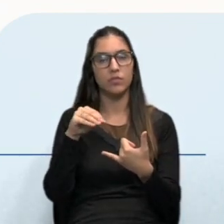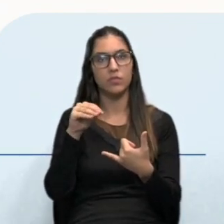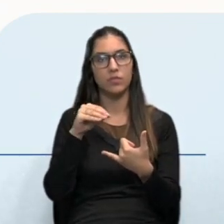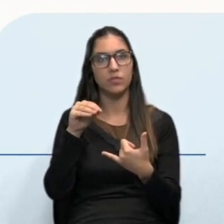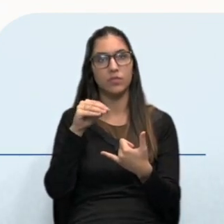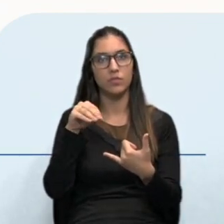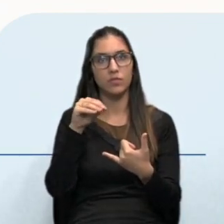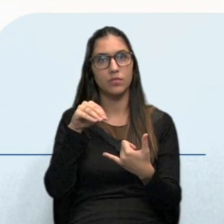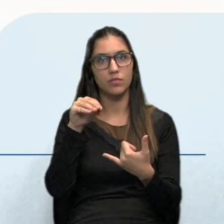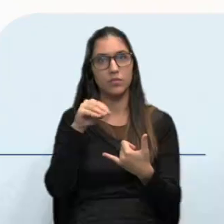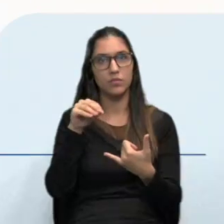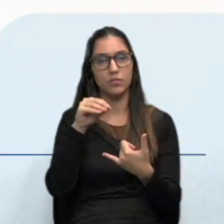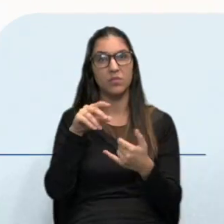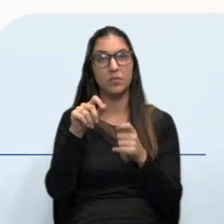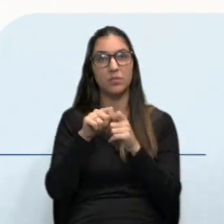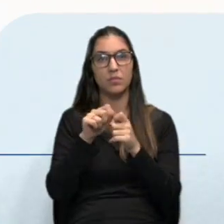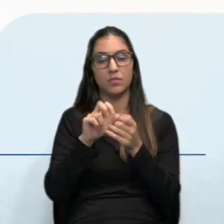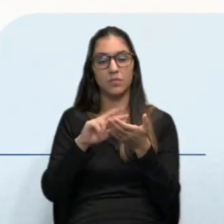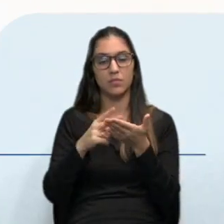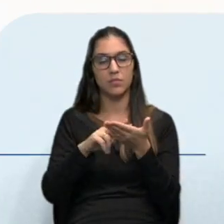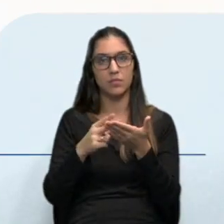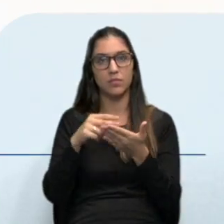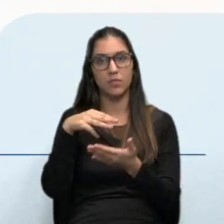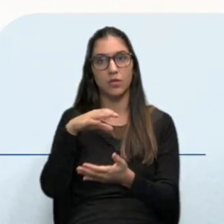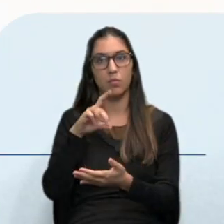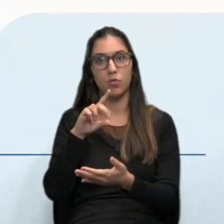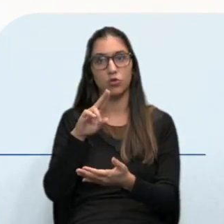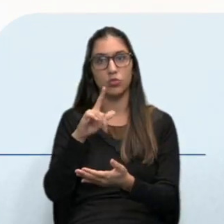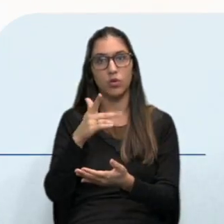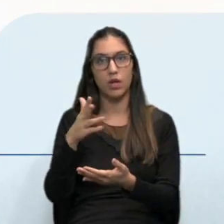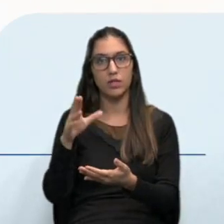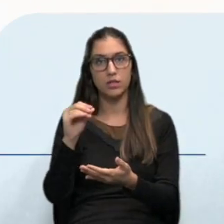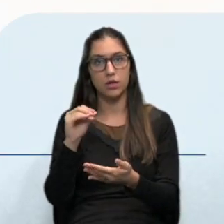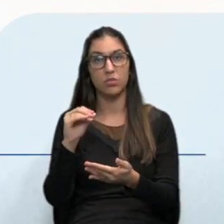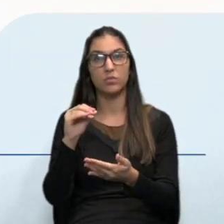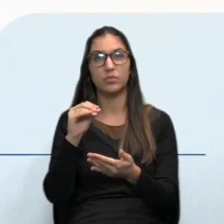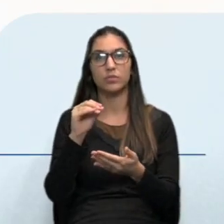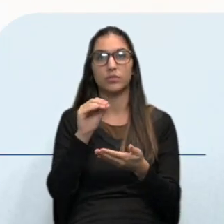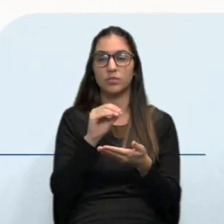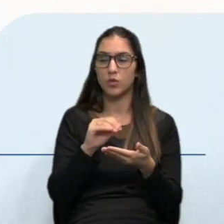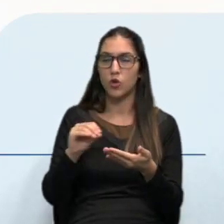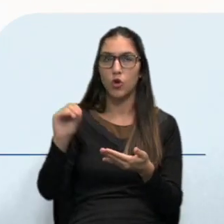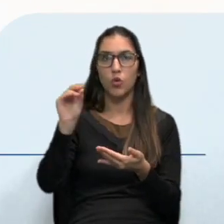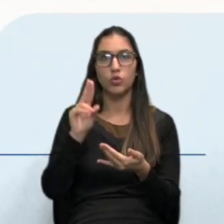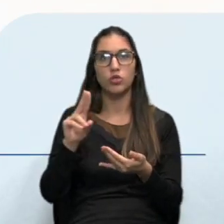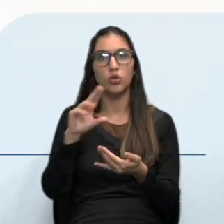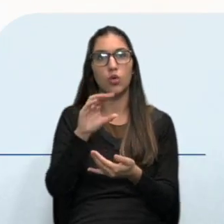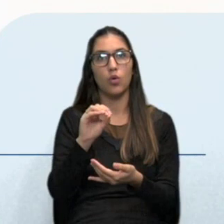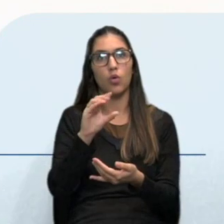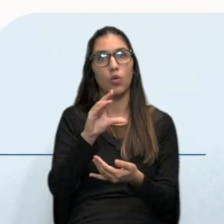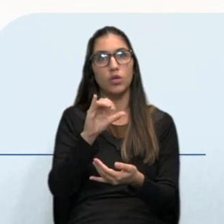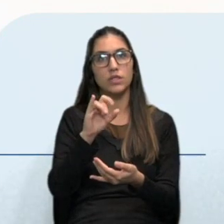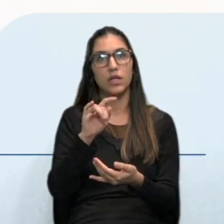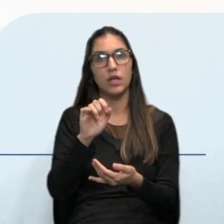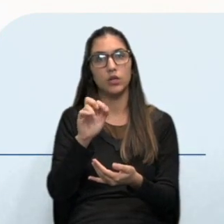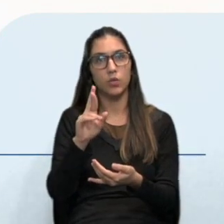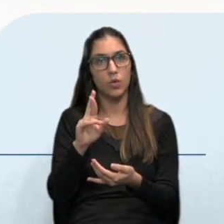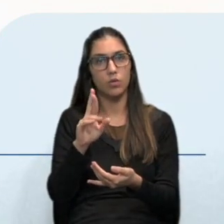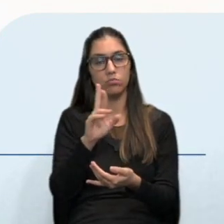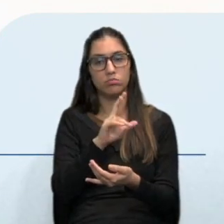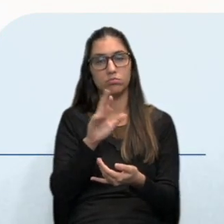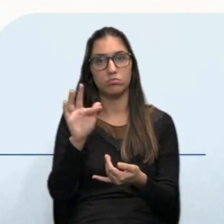mensagem, vai fazer a modulação da mensagem, aqui utilizando um oscilador de radiofrequência, por